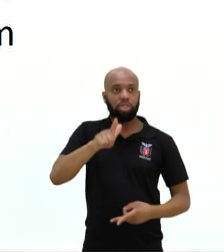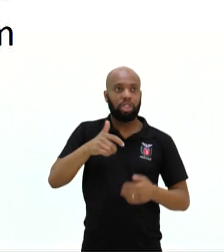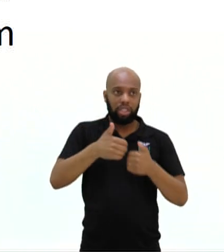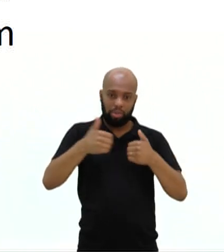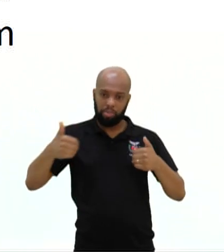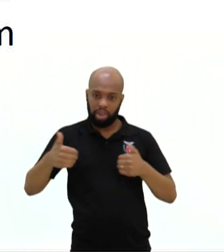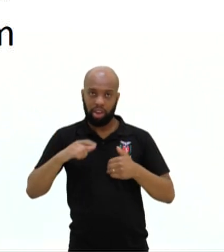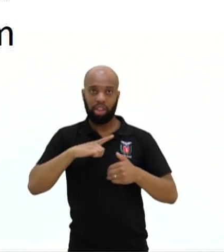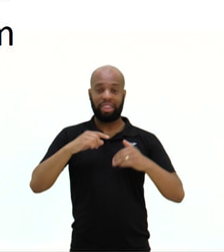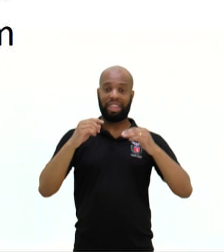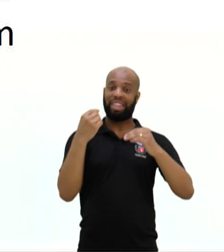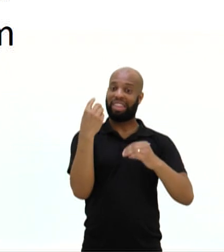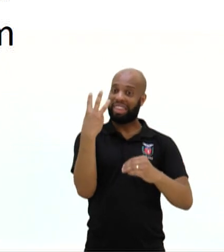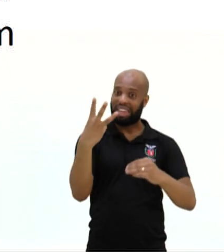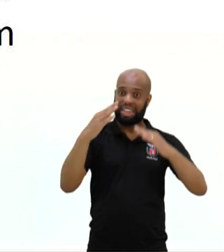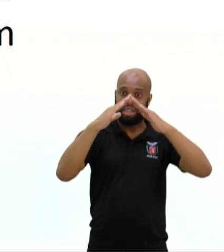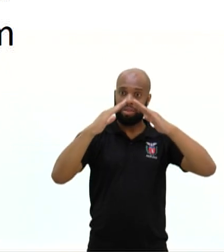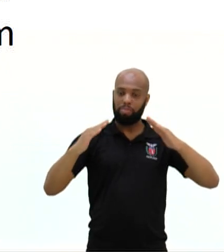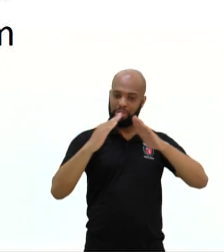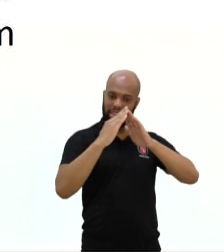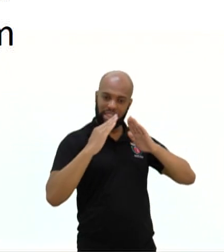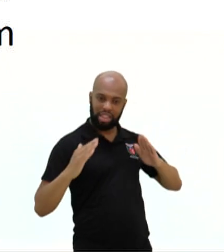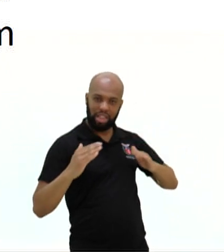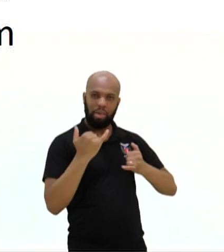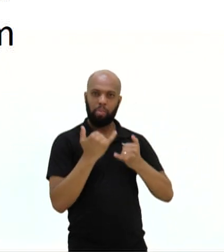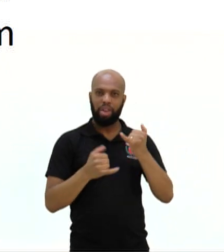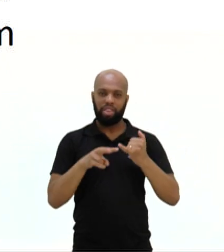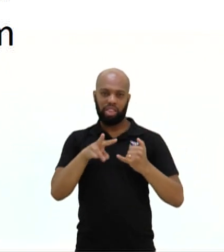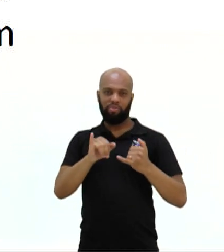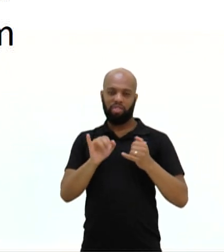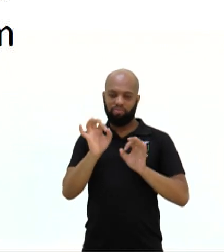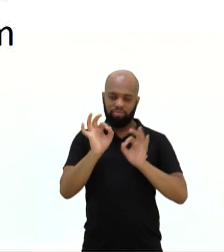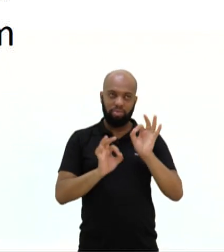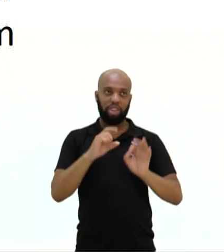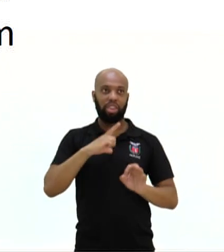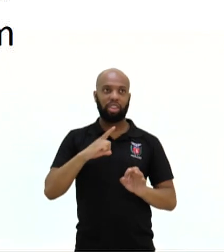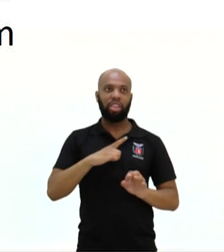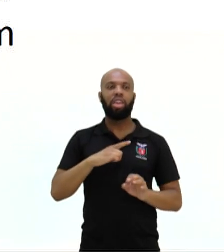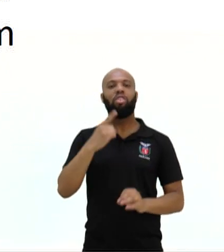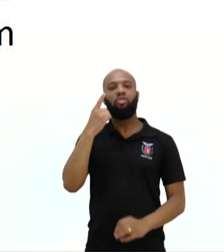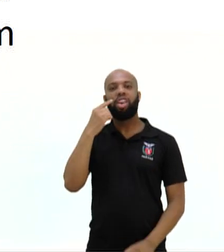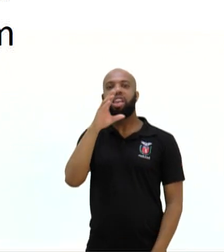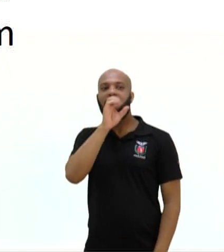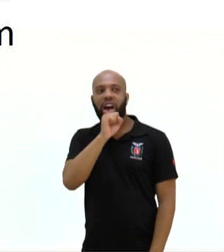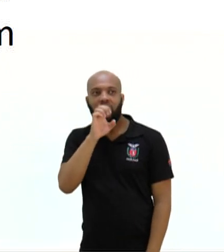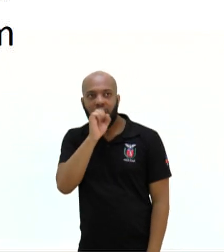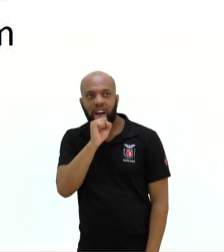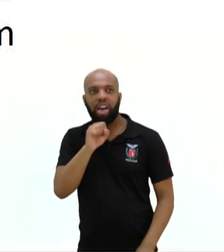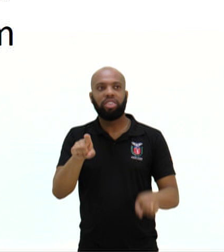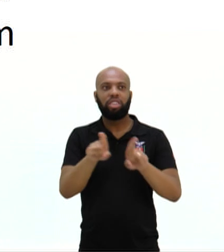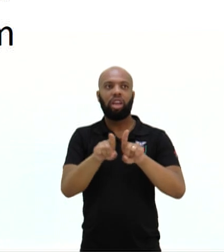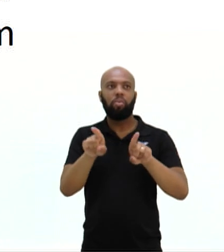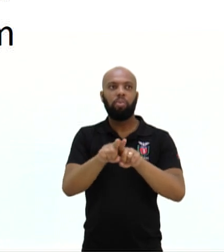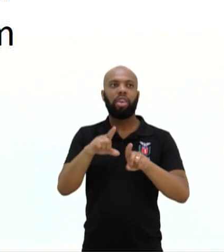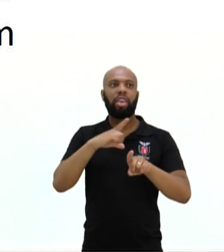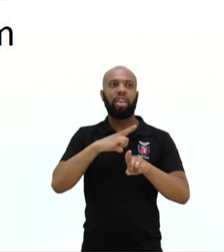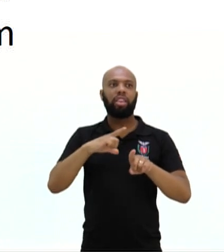3 pirâmides, como se eu fosse montar ele. Pensa que eu tenho lá um bloquinho laranjado, um bloquinho em formato de